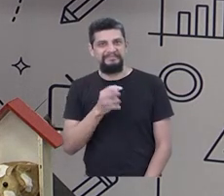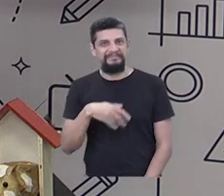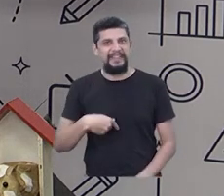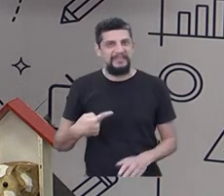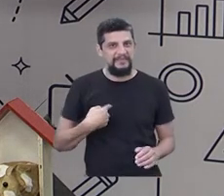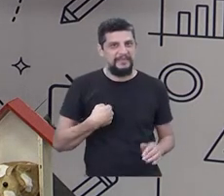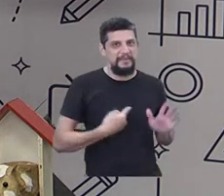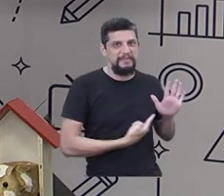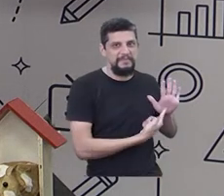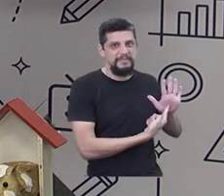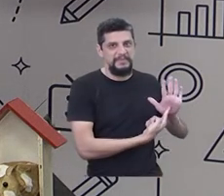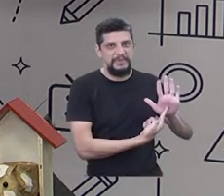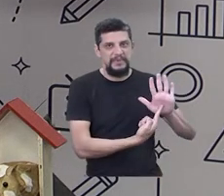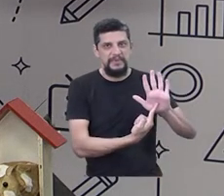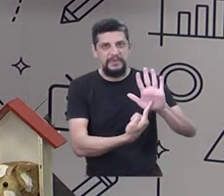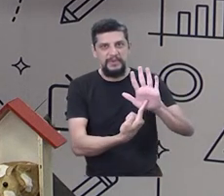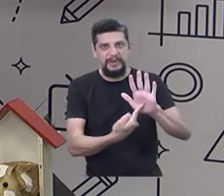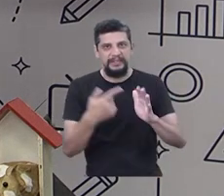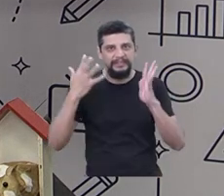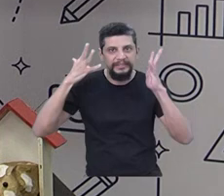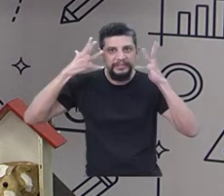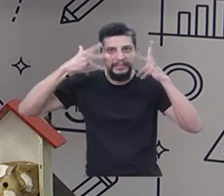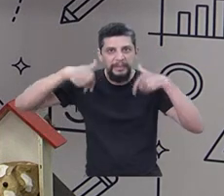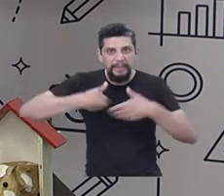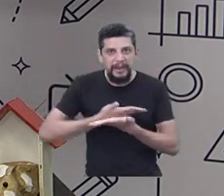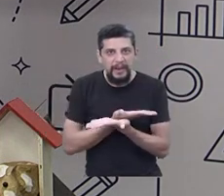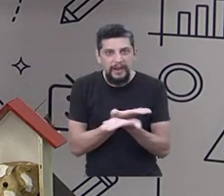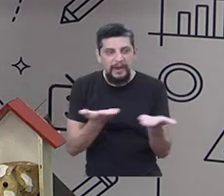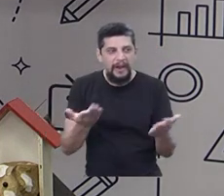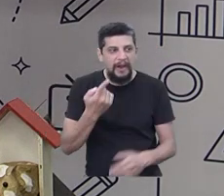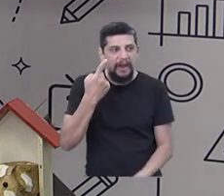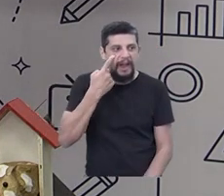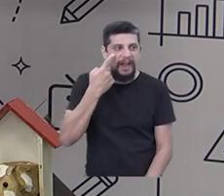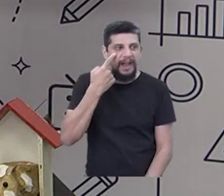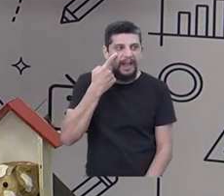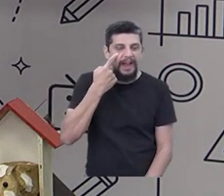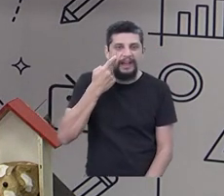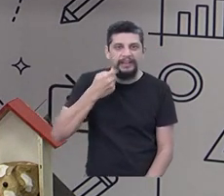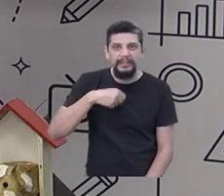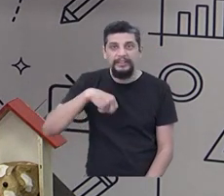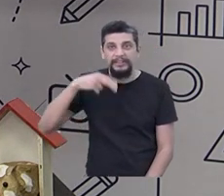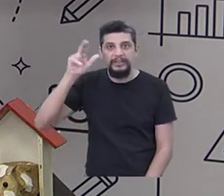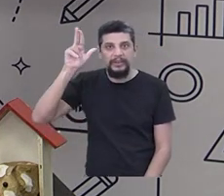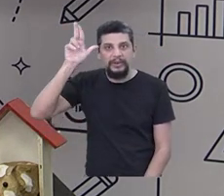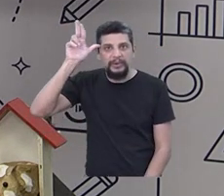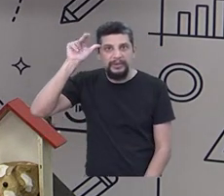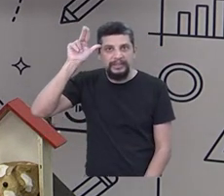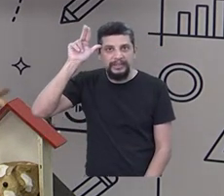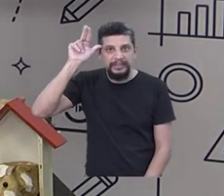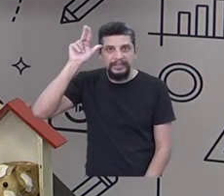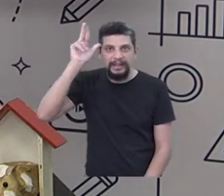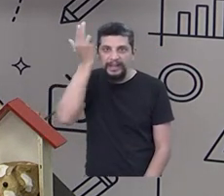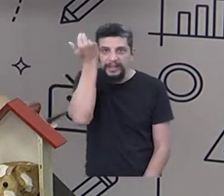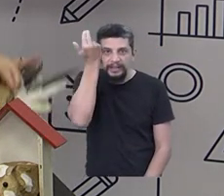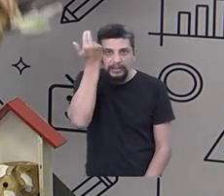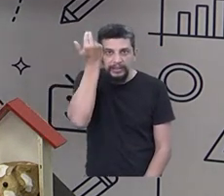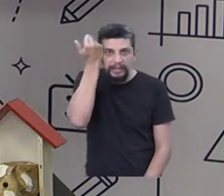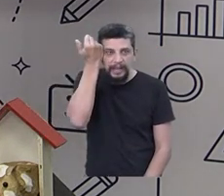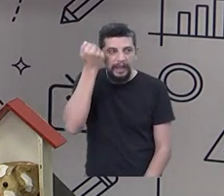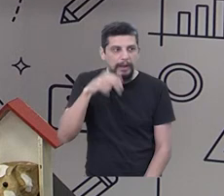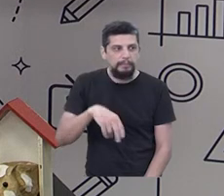Ai, deixa eu apresentar os outros também para vocês. Olha a nossa lebre! Olha a